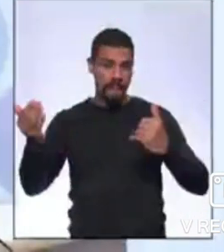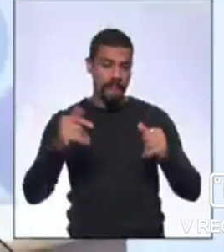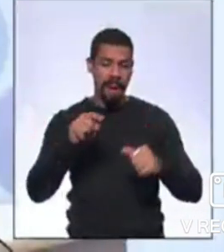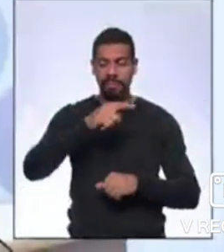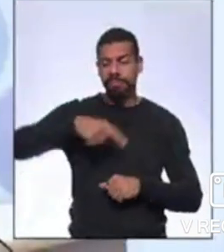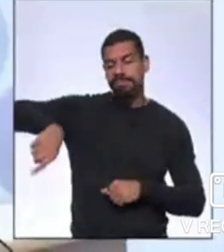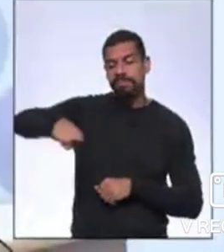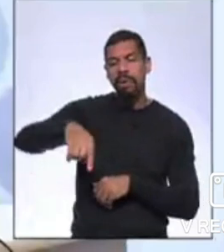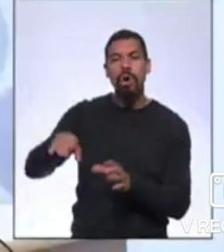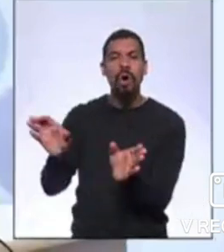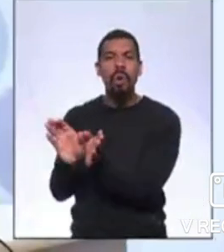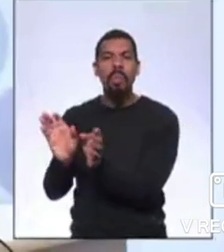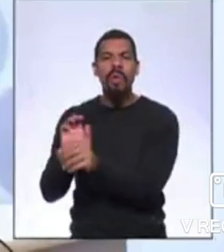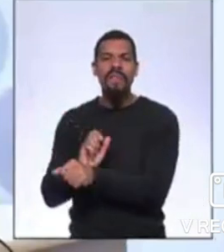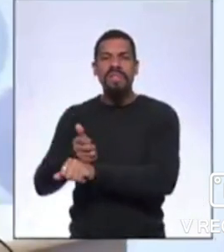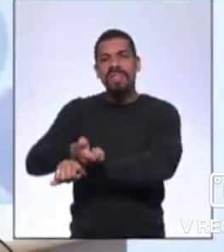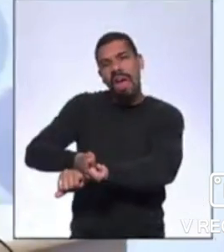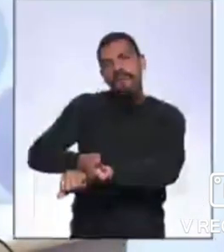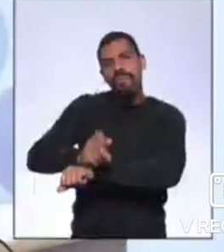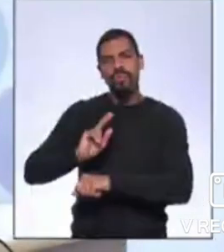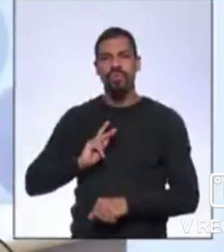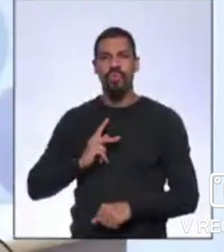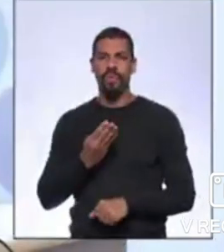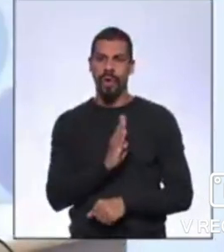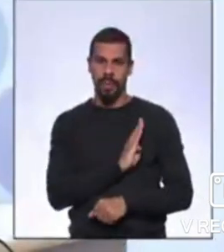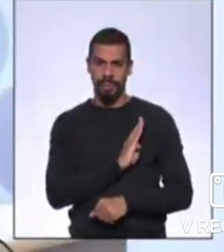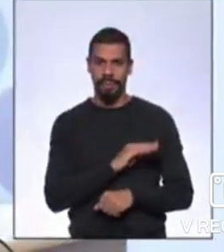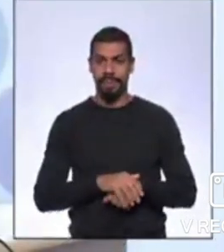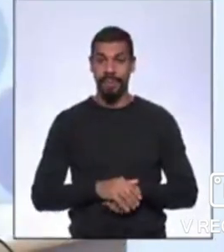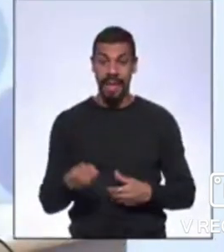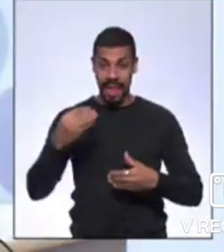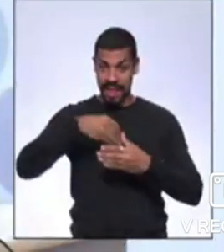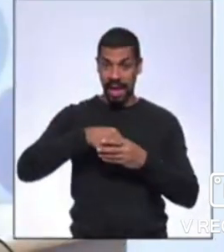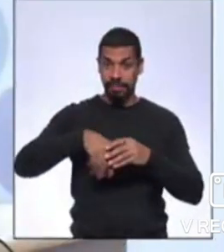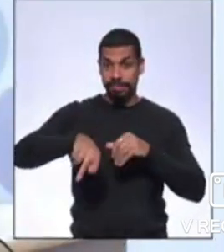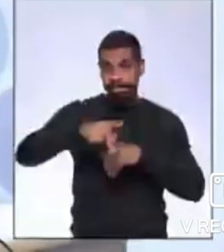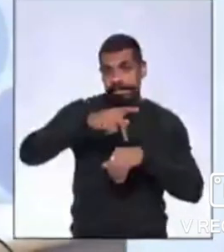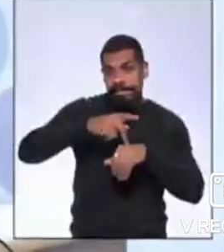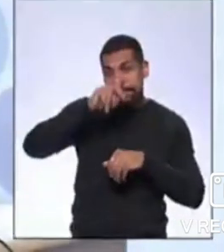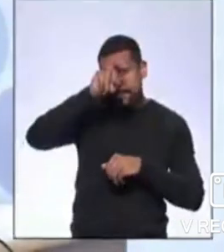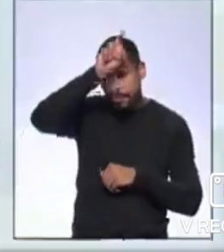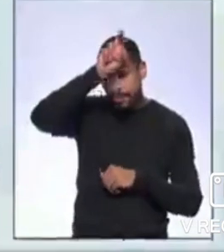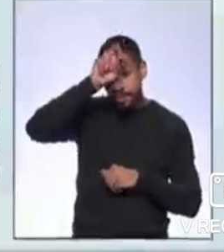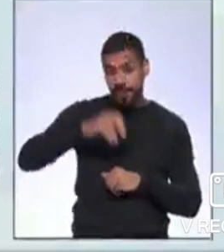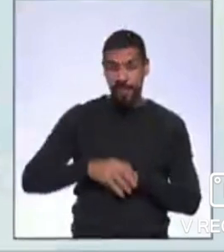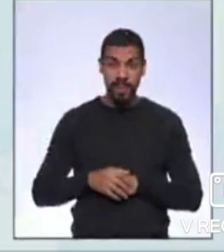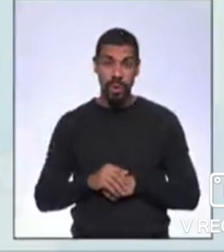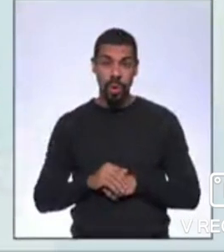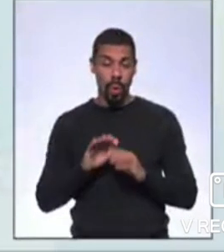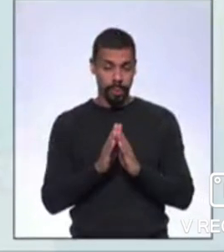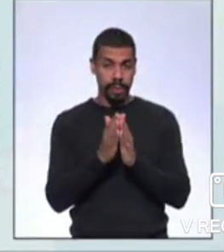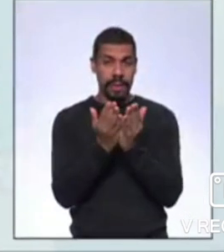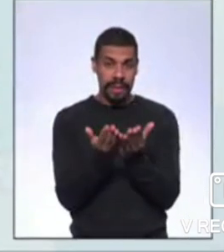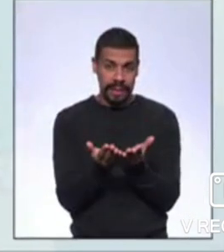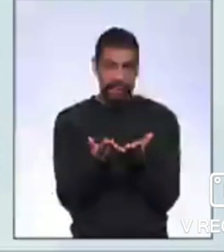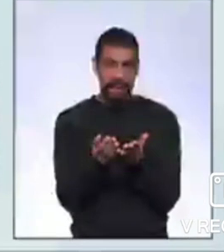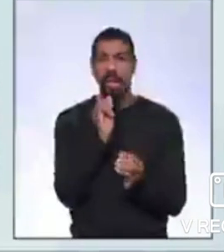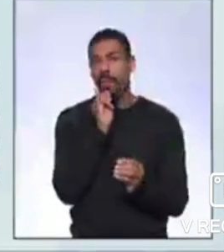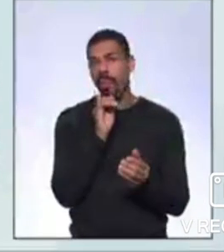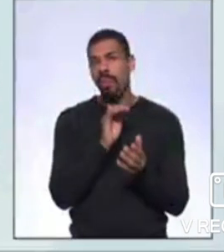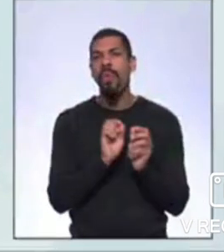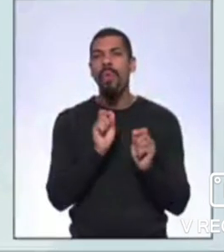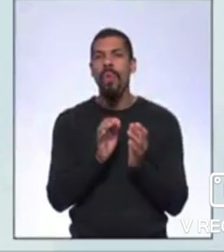escravizam os hebreus dentro do Egito, tá? Então, olha só, gente, segundo o relato bíblico, Moisés,